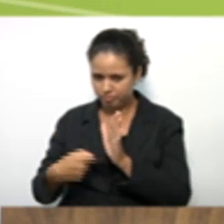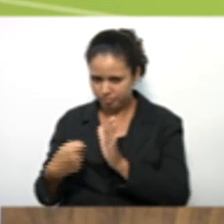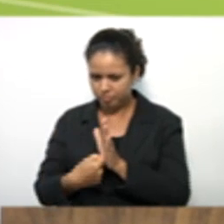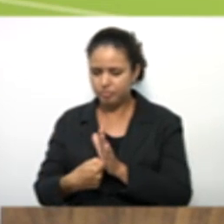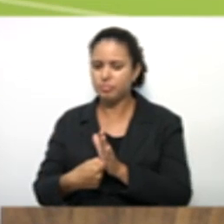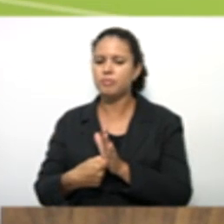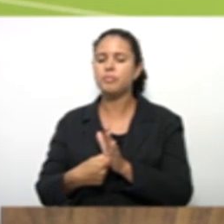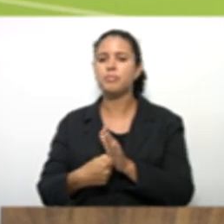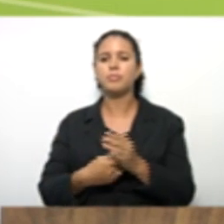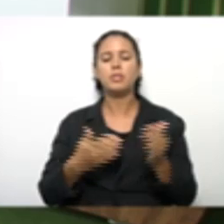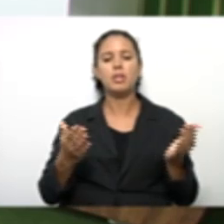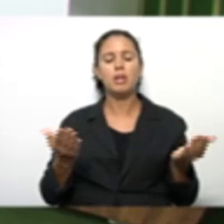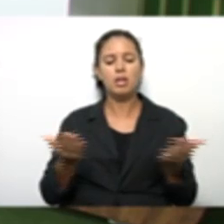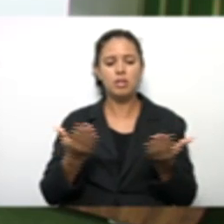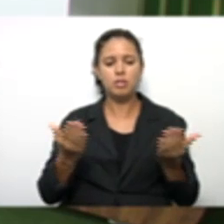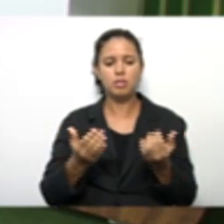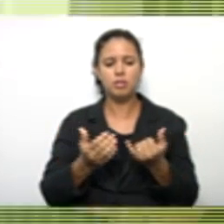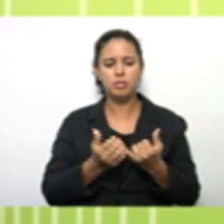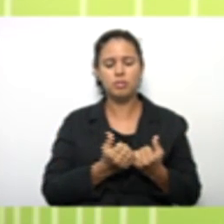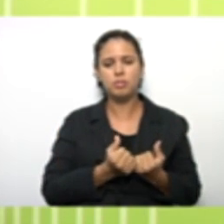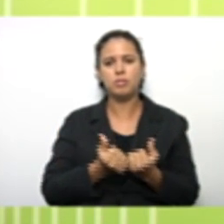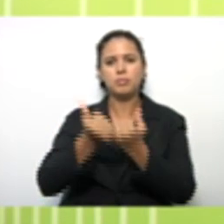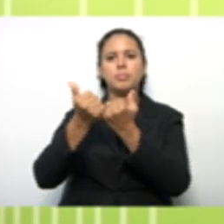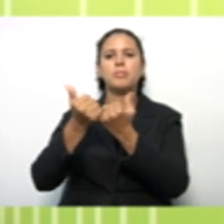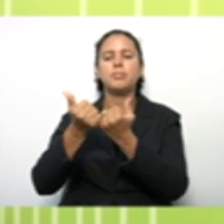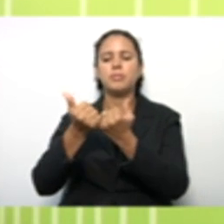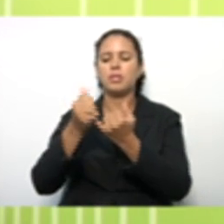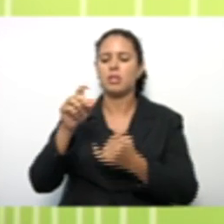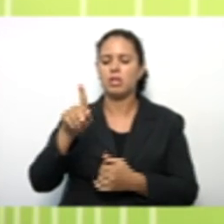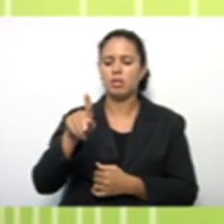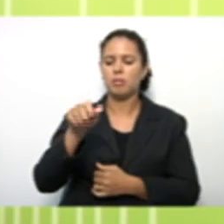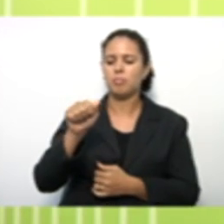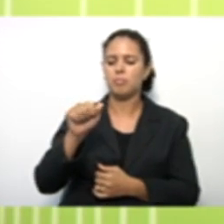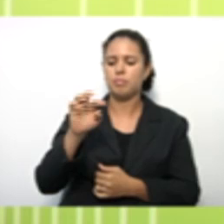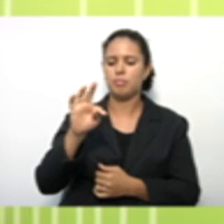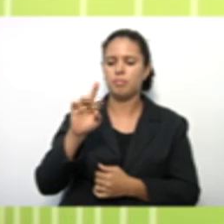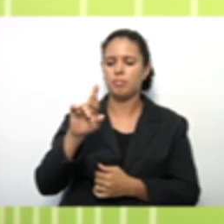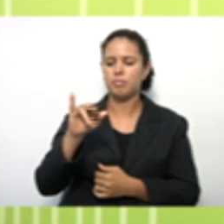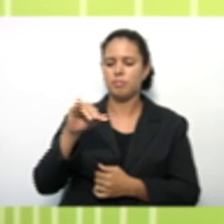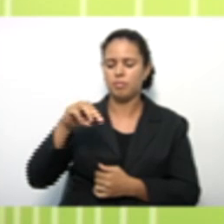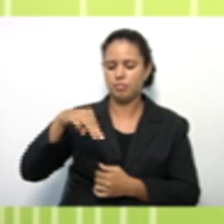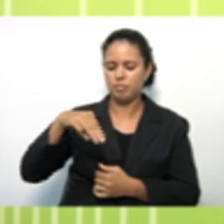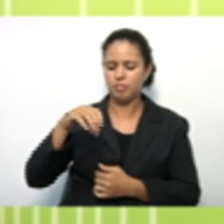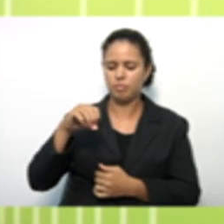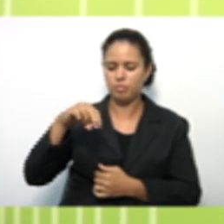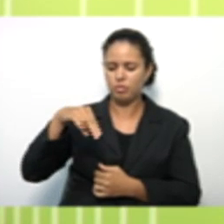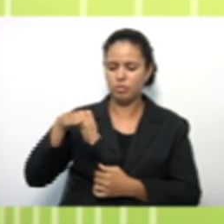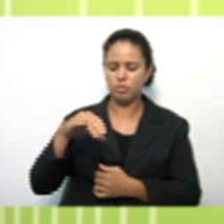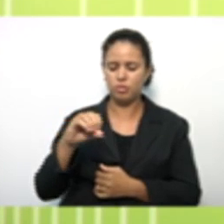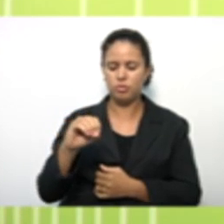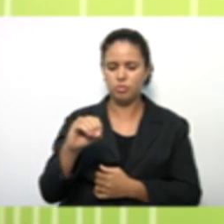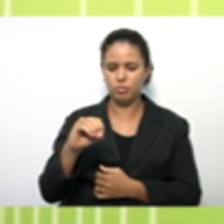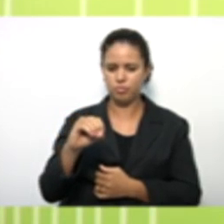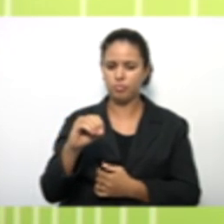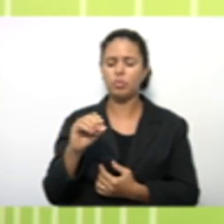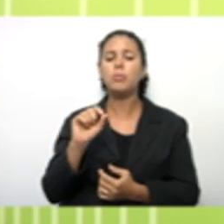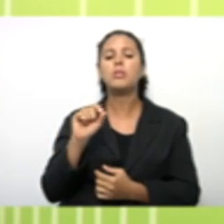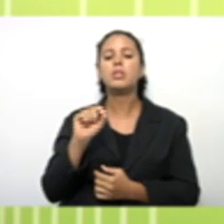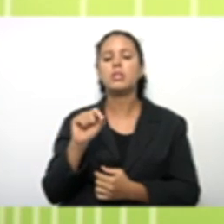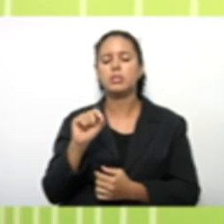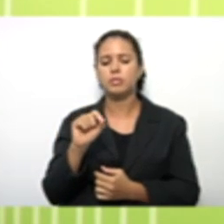líquido? O patrimônio líquido que eu disse, então, é o ativo menos o passivo. São os bens e